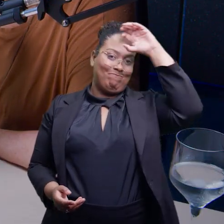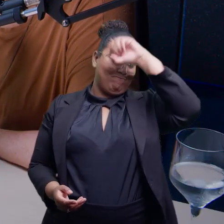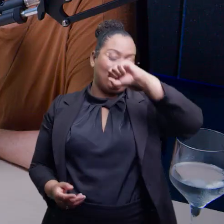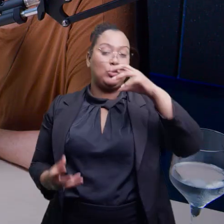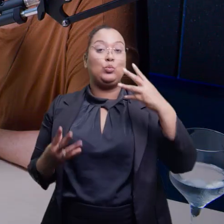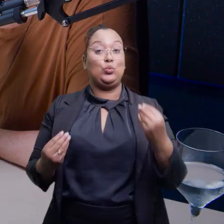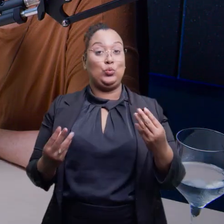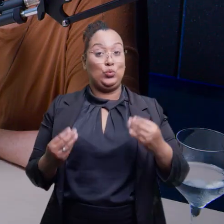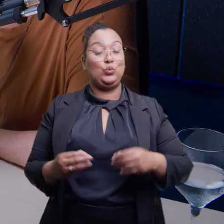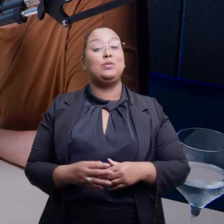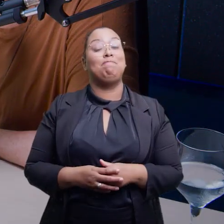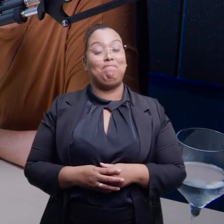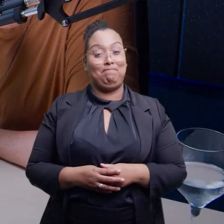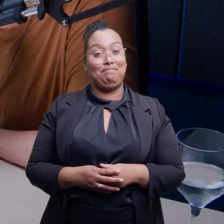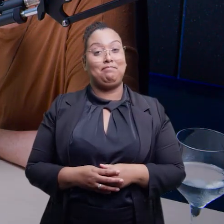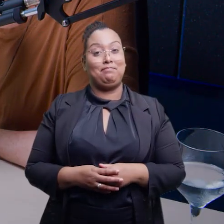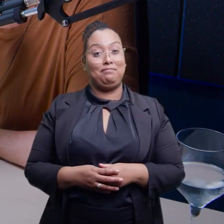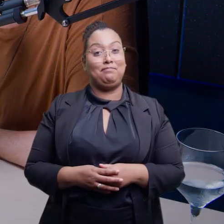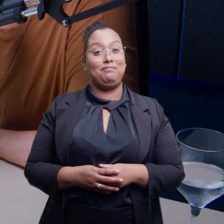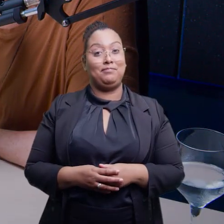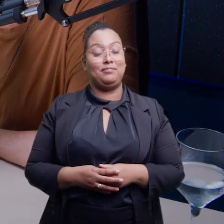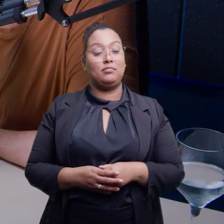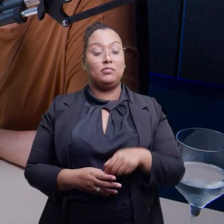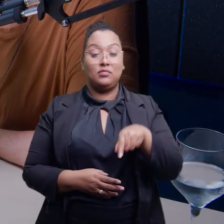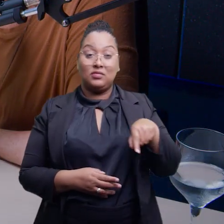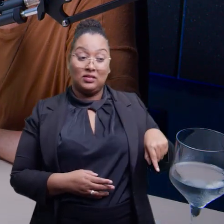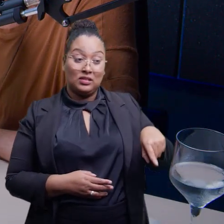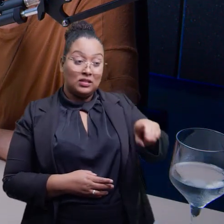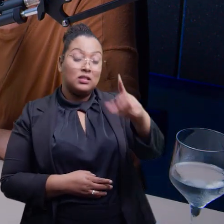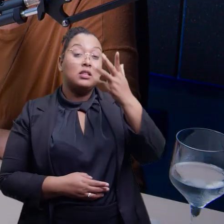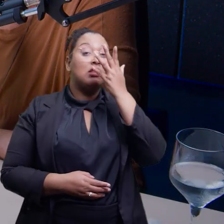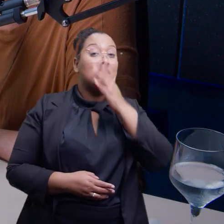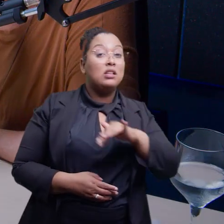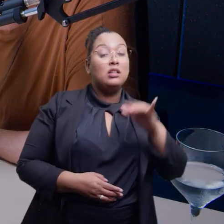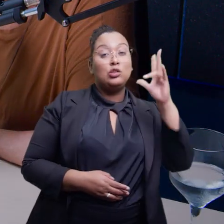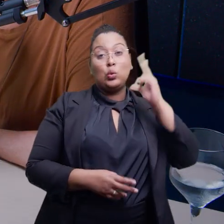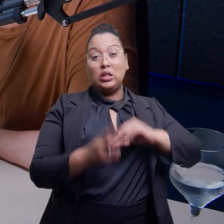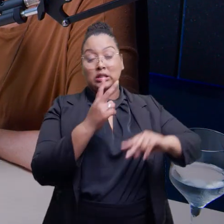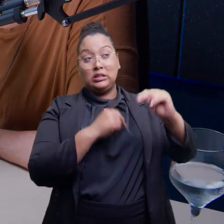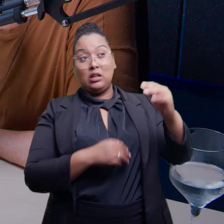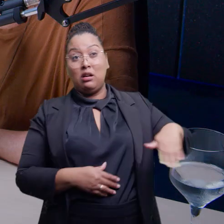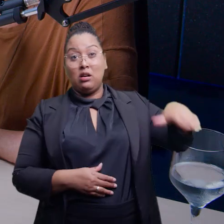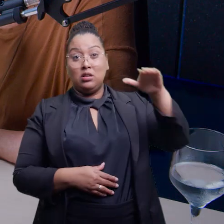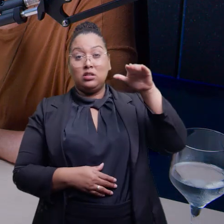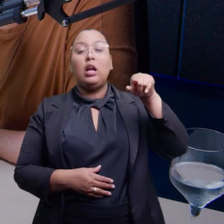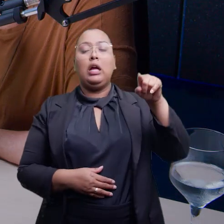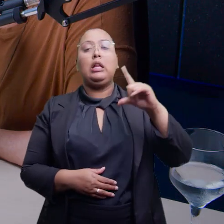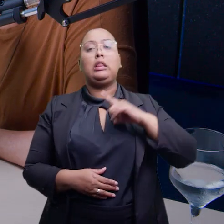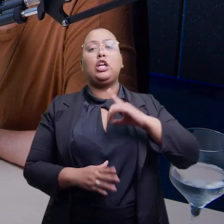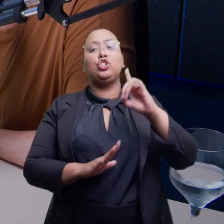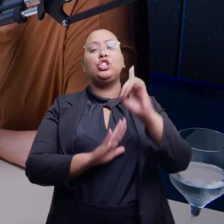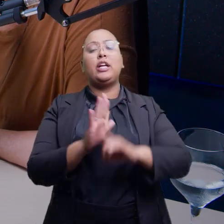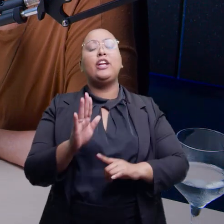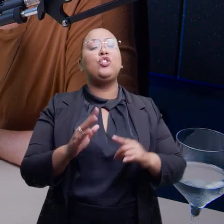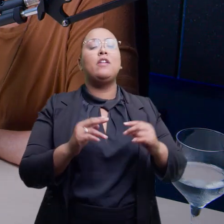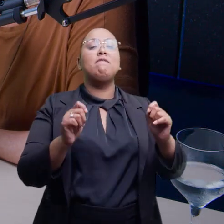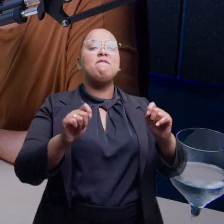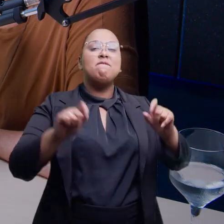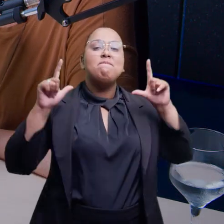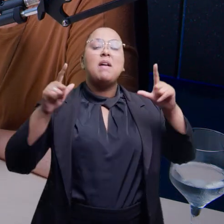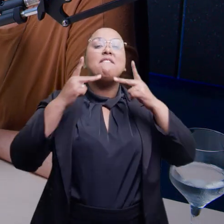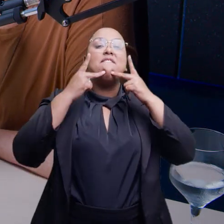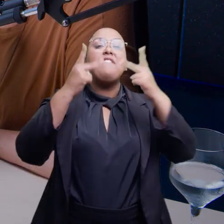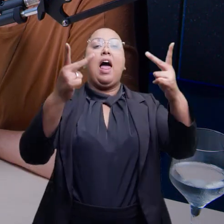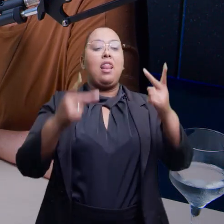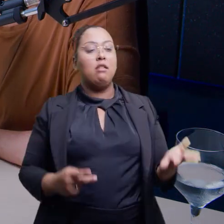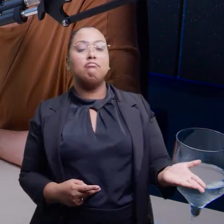E aí eu volto a dizer, essas crianças e adolescentes grandes têm direito a falar,